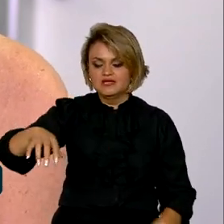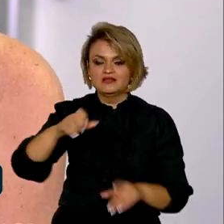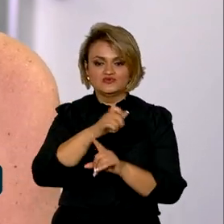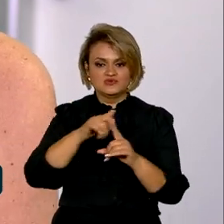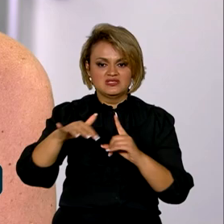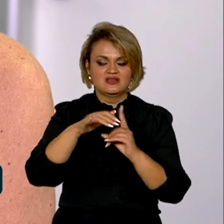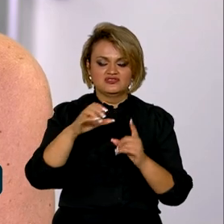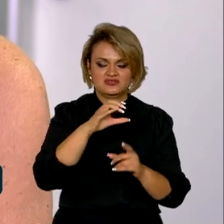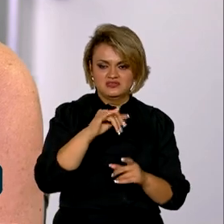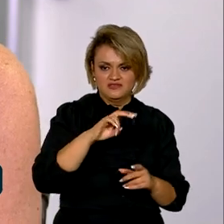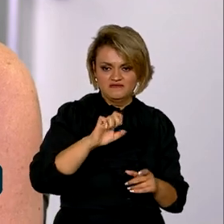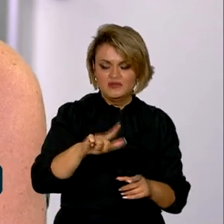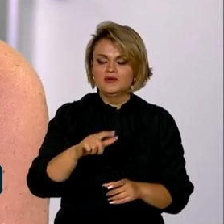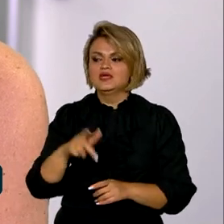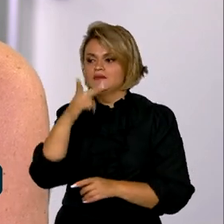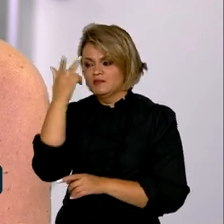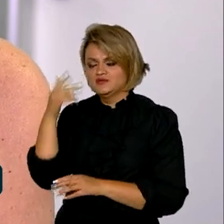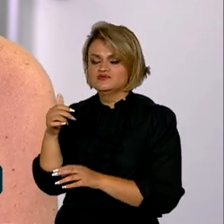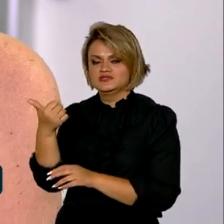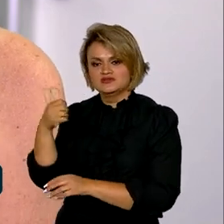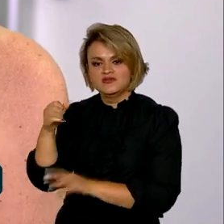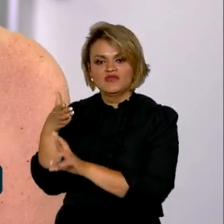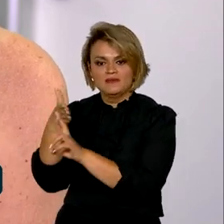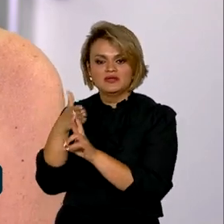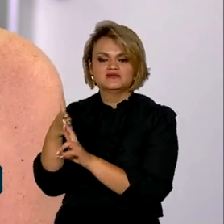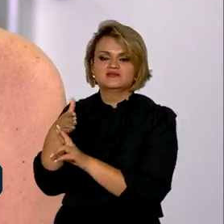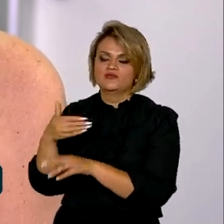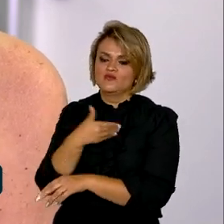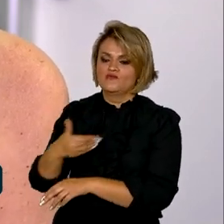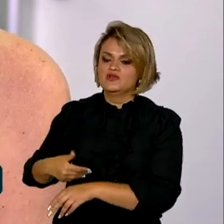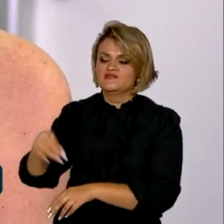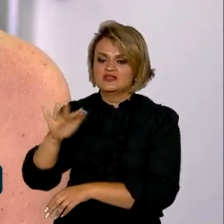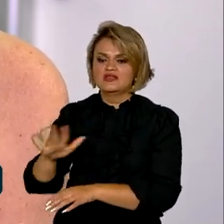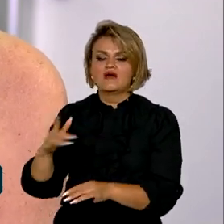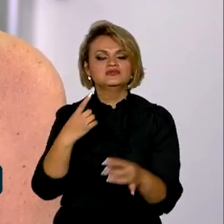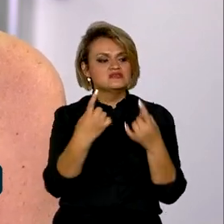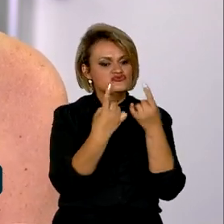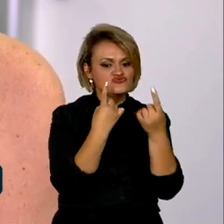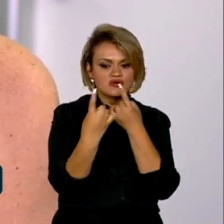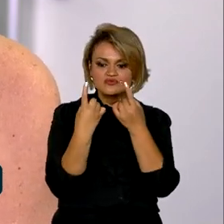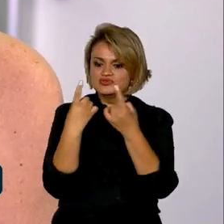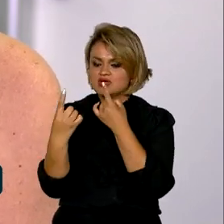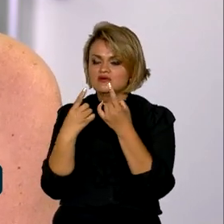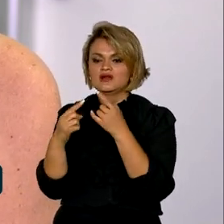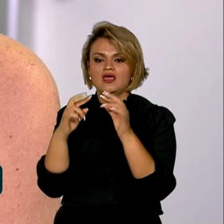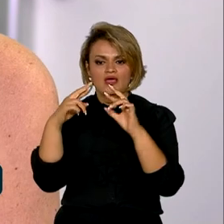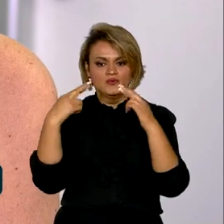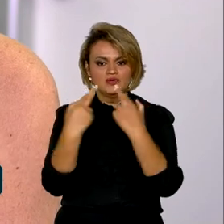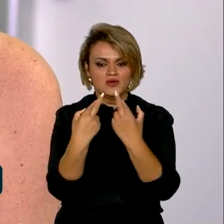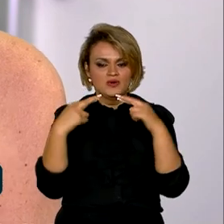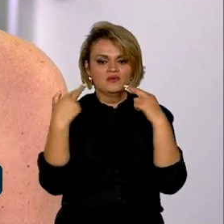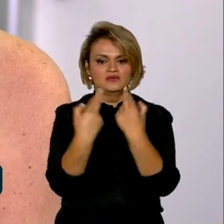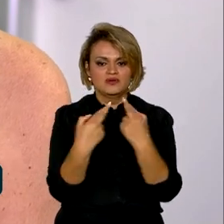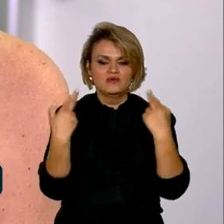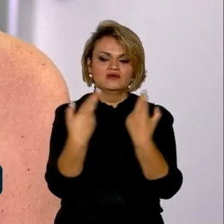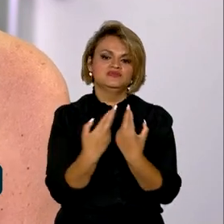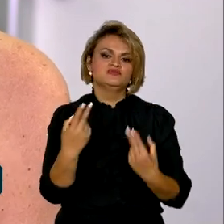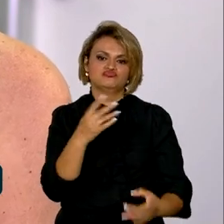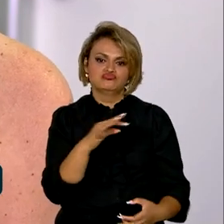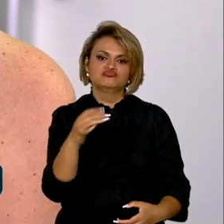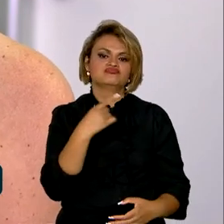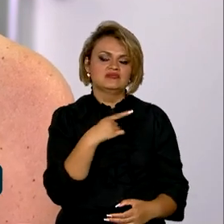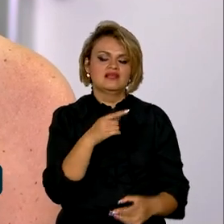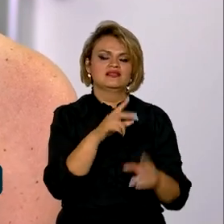civil com 19 representantes do governo federal e faz esse diálogo social. Todas as reuniões do CONAD